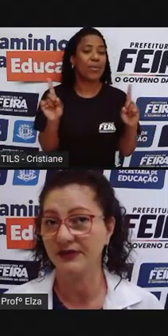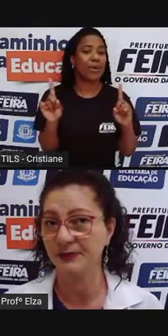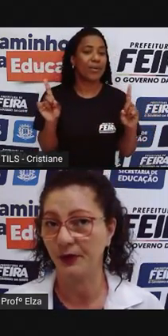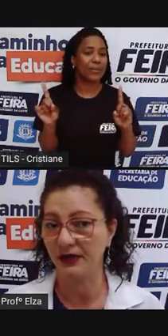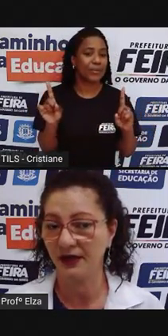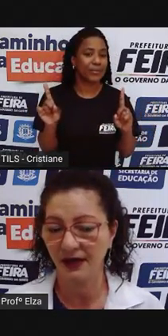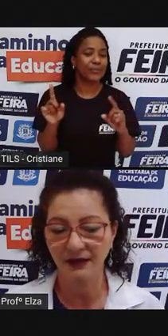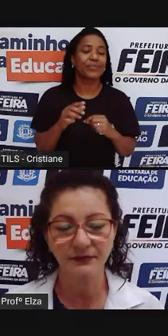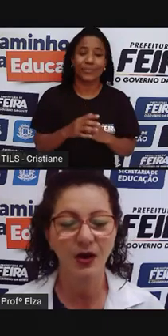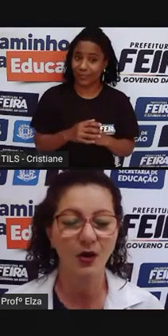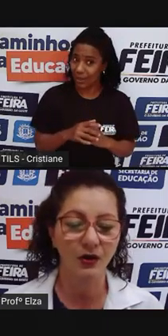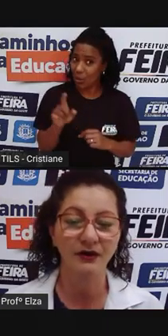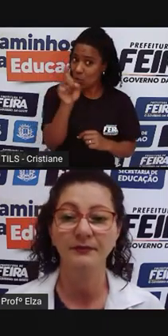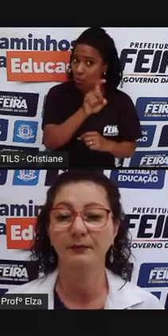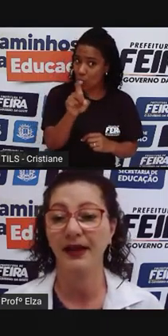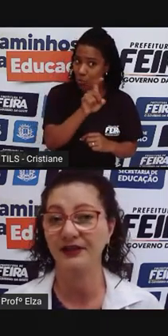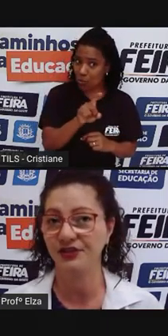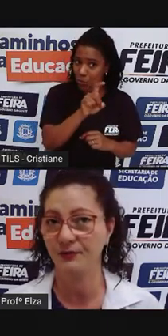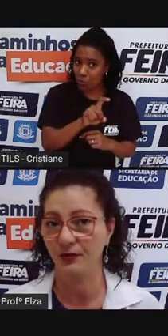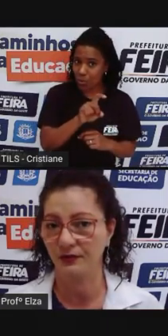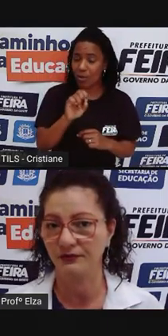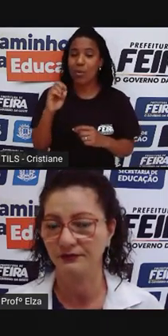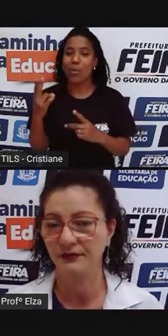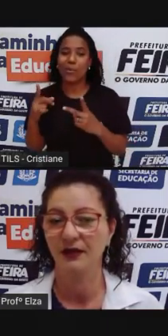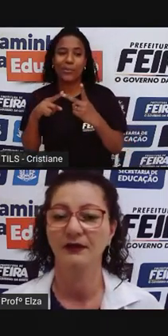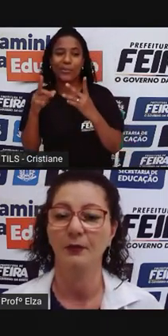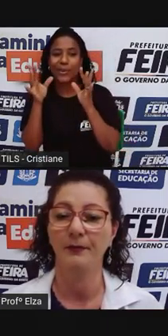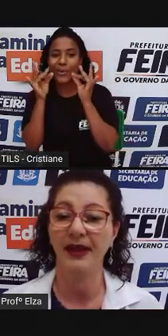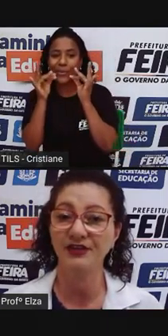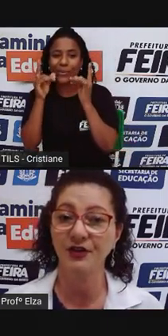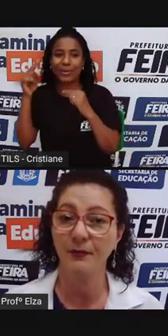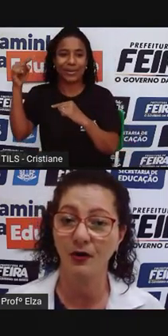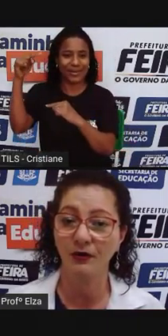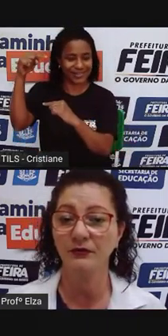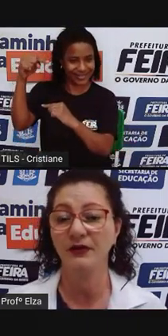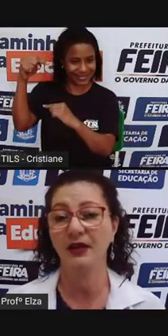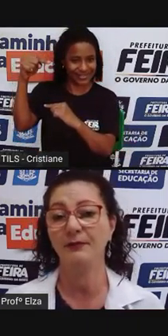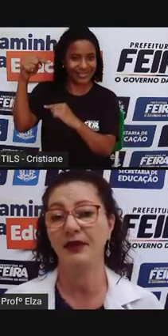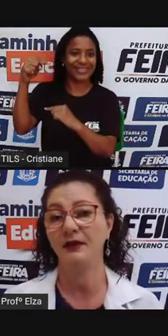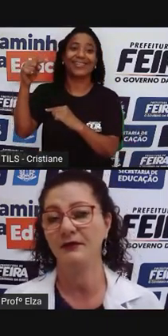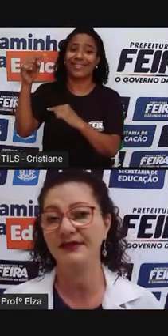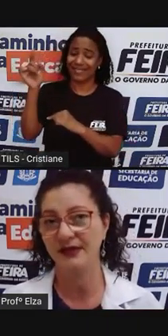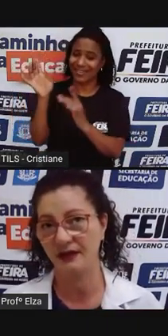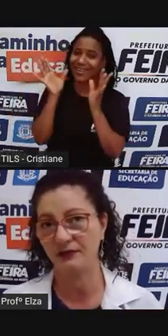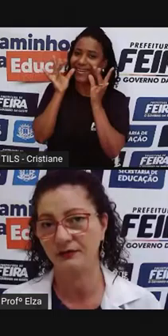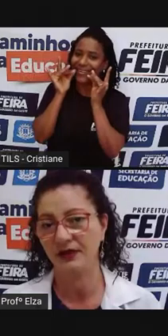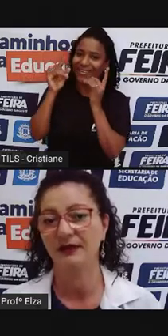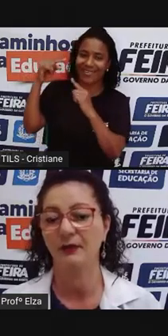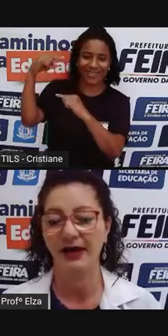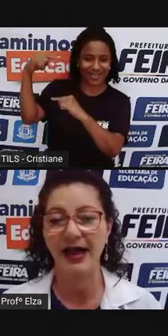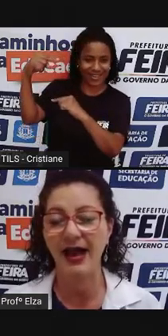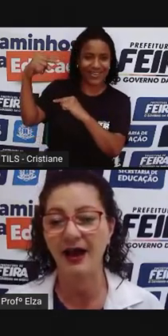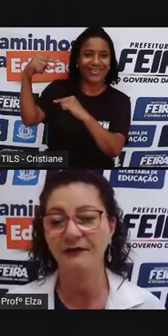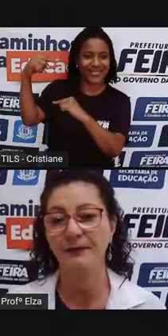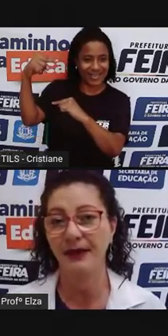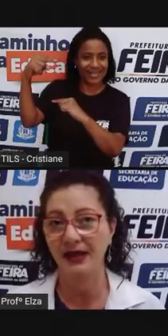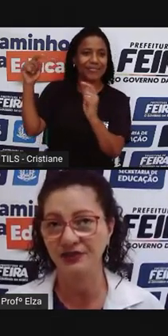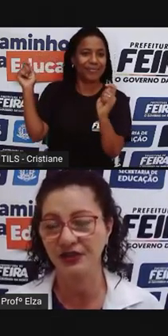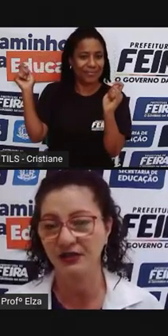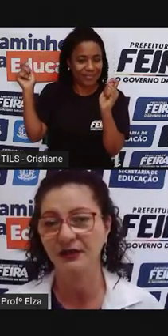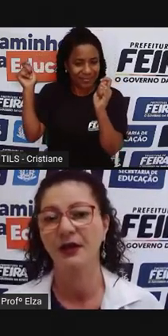Aerosol spray can or plastic bottle. Plastic bottle can be recycled. Então, uma